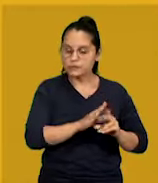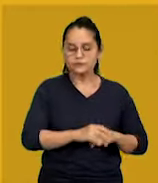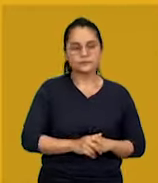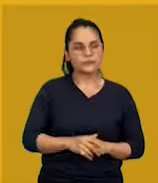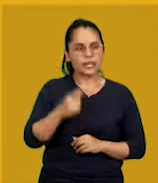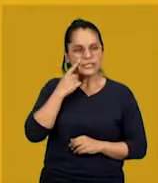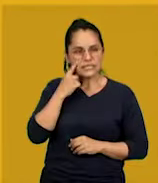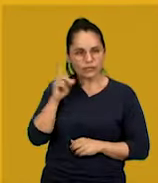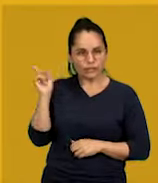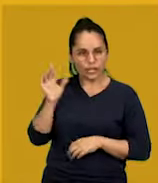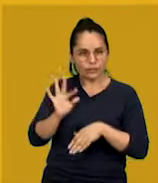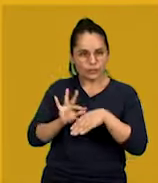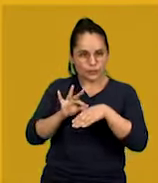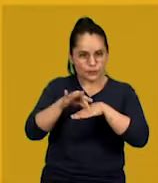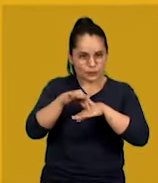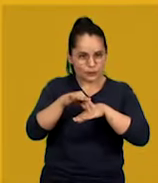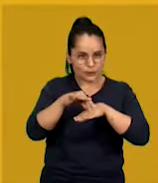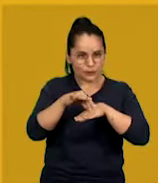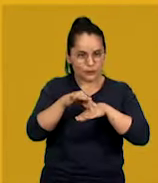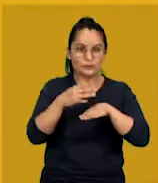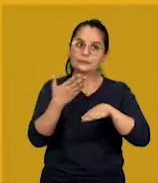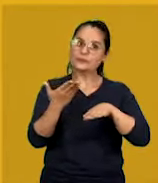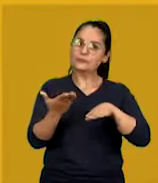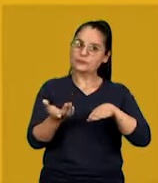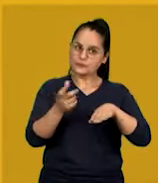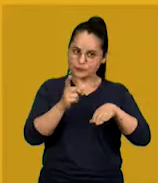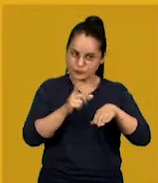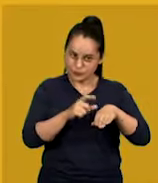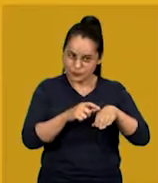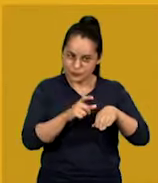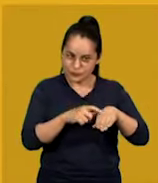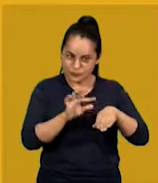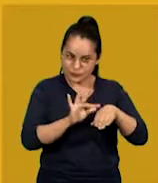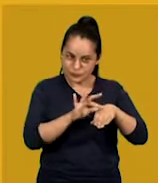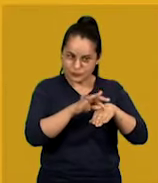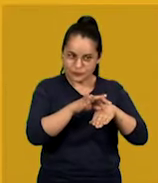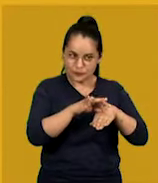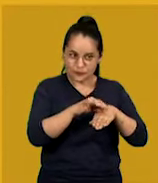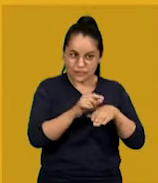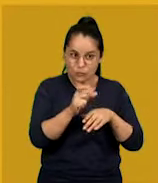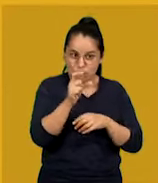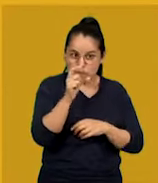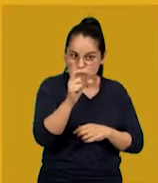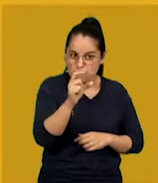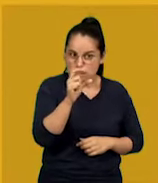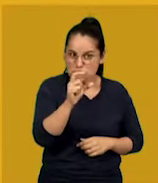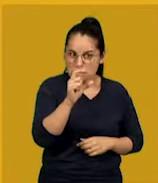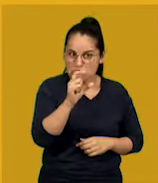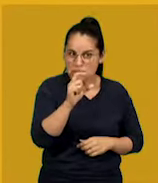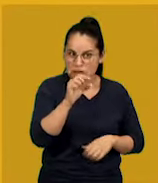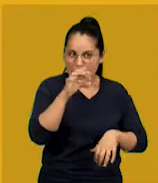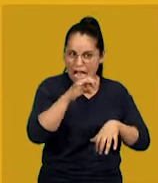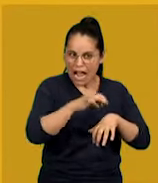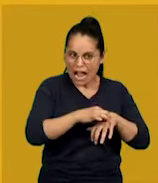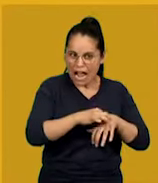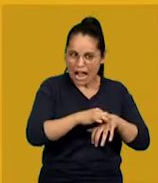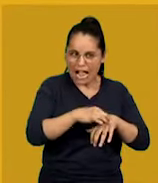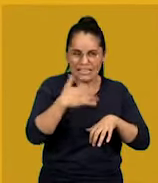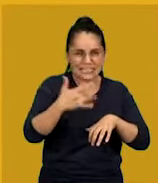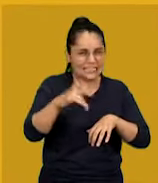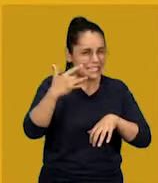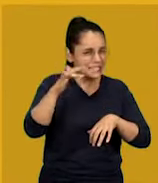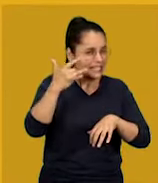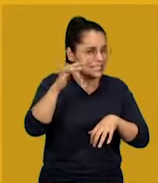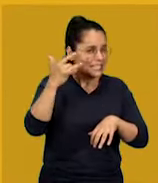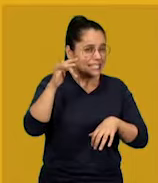vendo essa simpática formiguinha, né? Pois é. Essas formigas são enormes, elas picam, elas